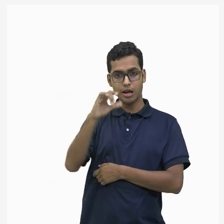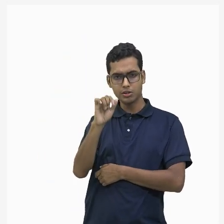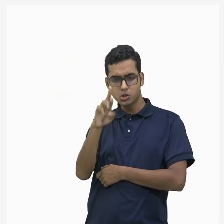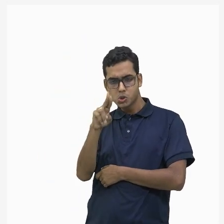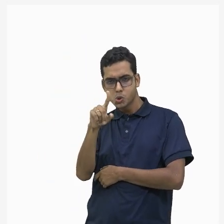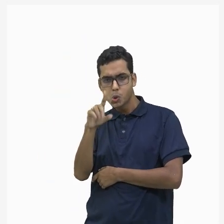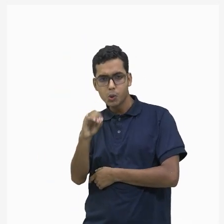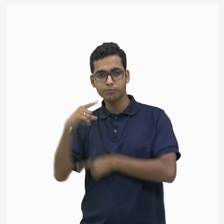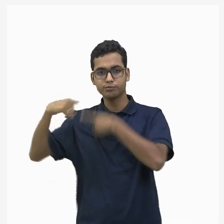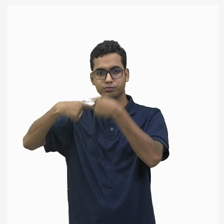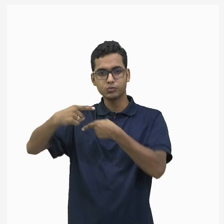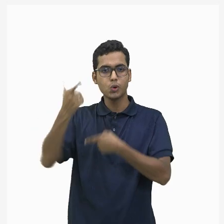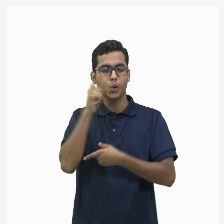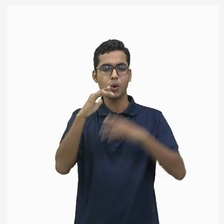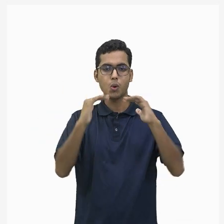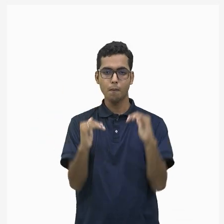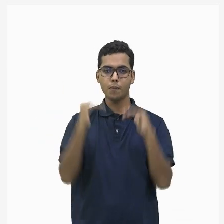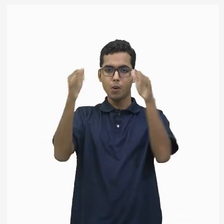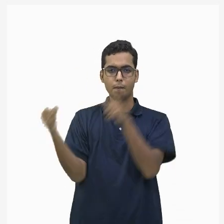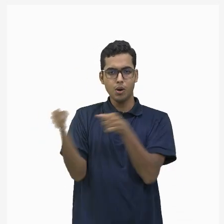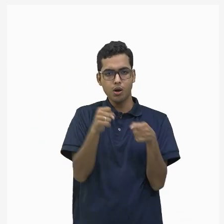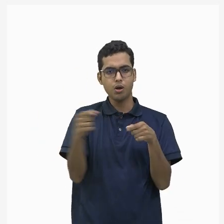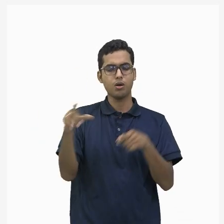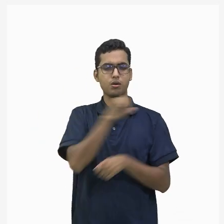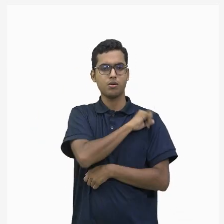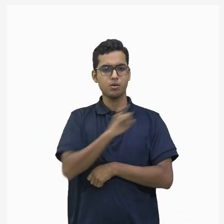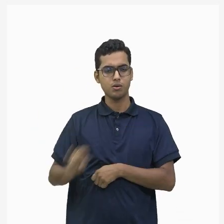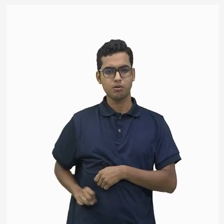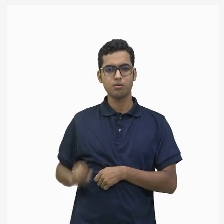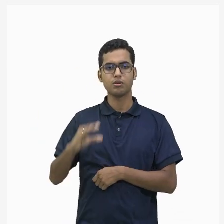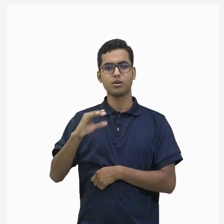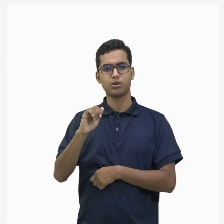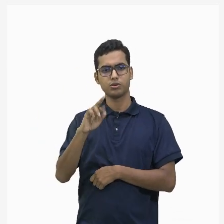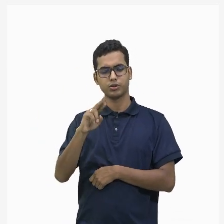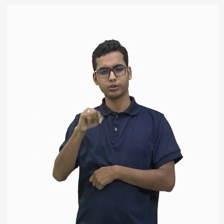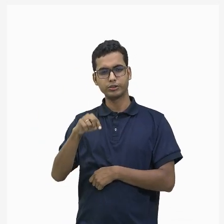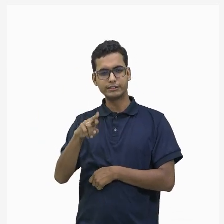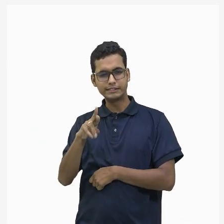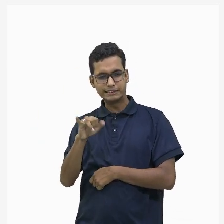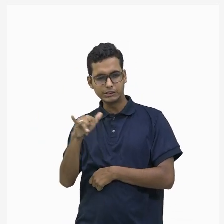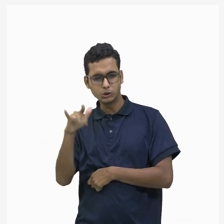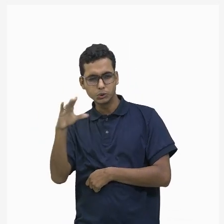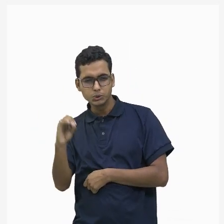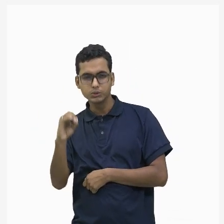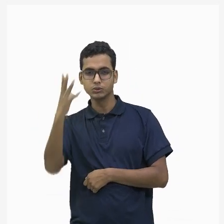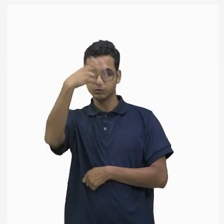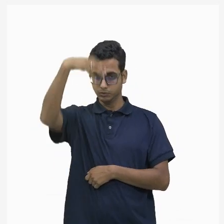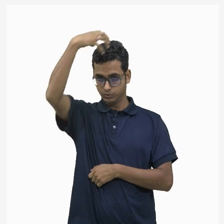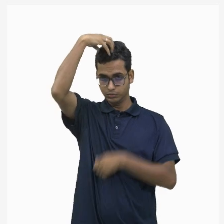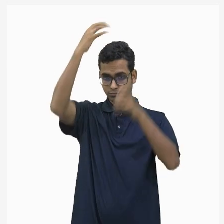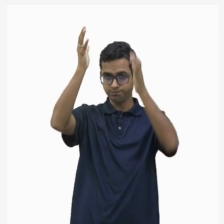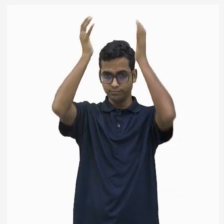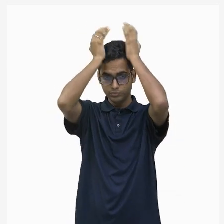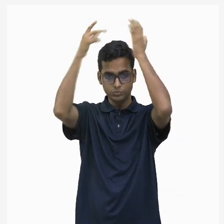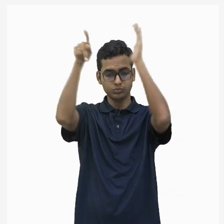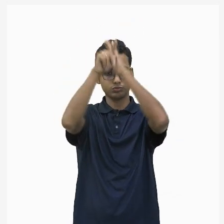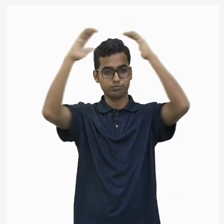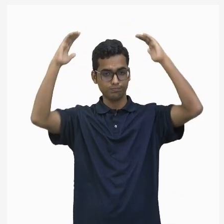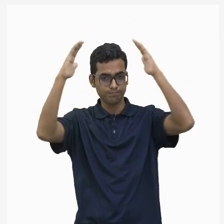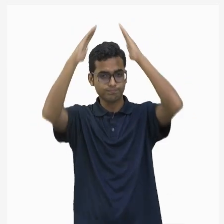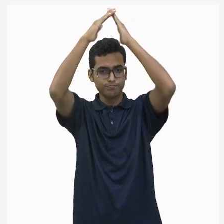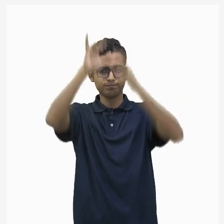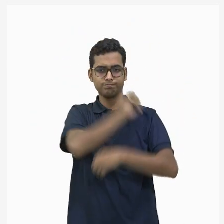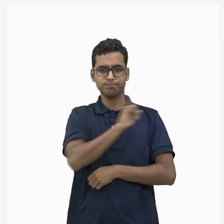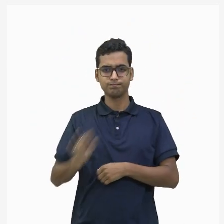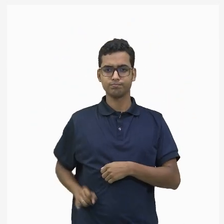seu auge de poder, formando o Império Carolíngio, a partir da coroação de Carlos Magno pelo Papa como